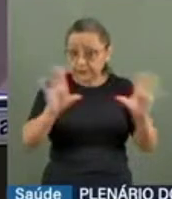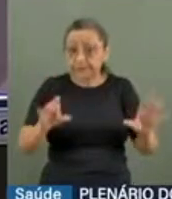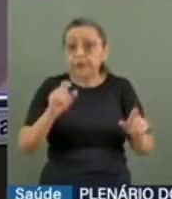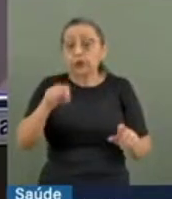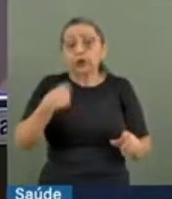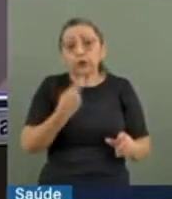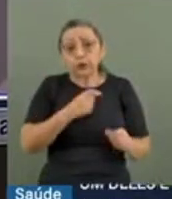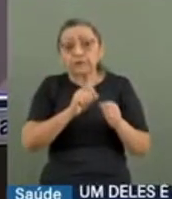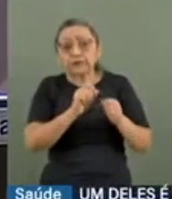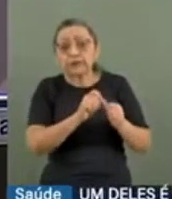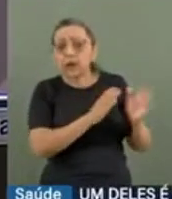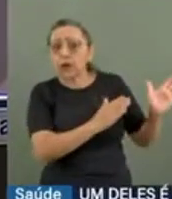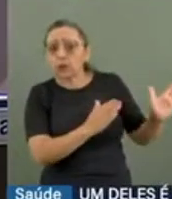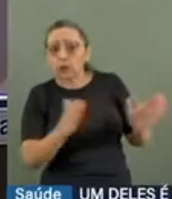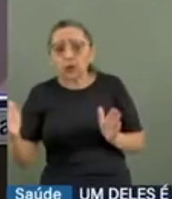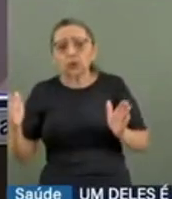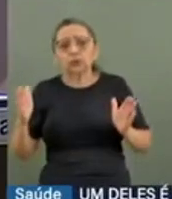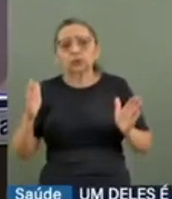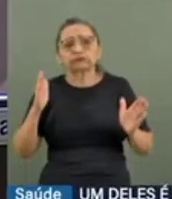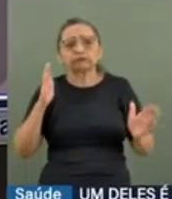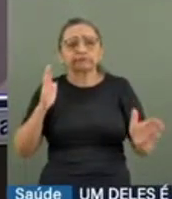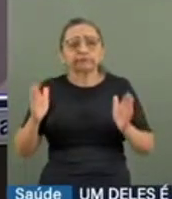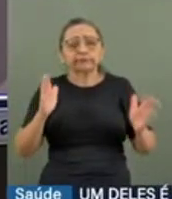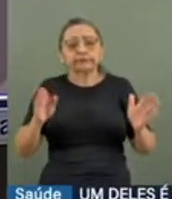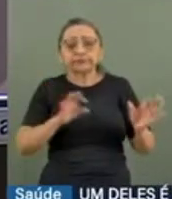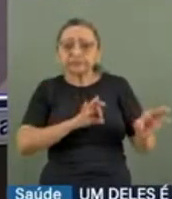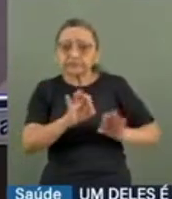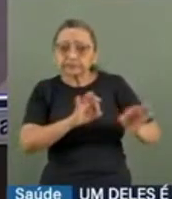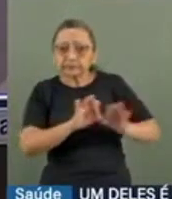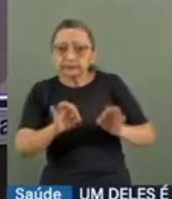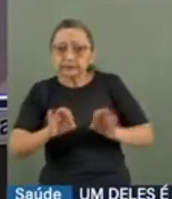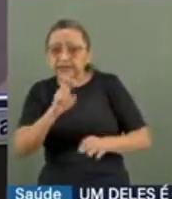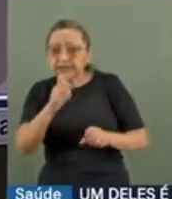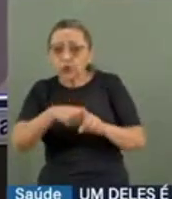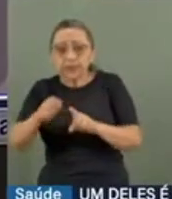fizemos ao longo do processo de elaboração deste relatório.